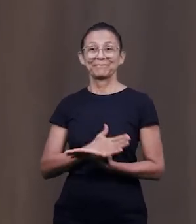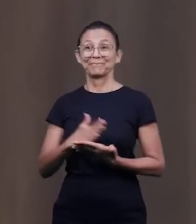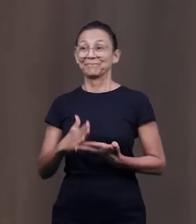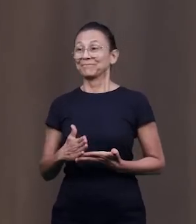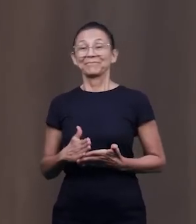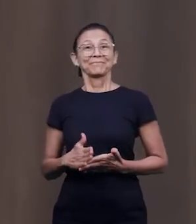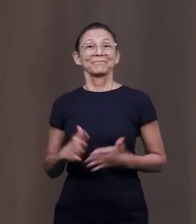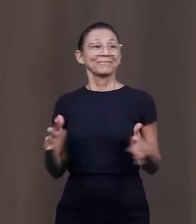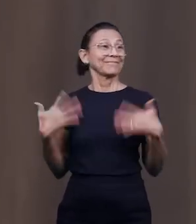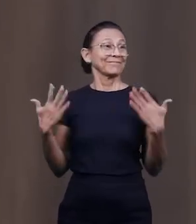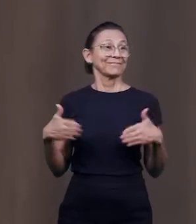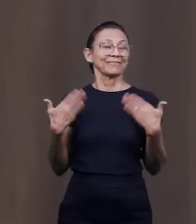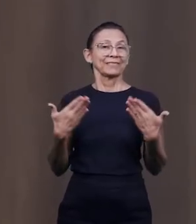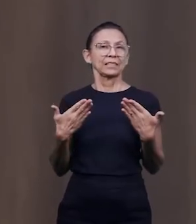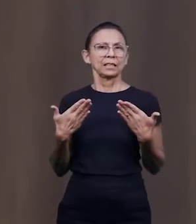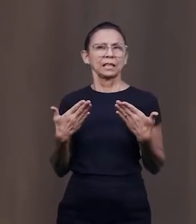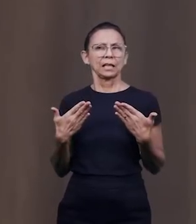no trabalho.